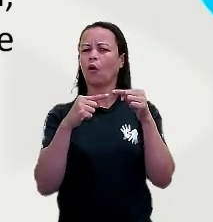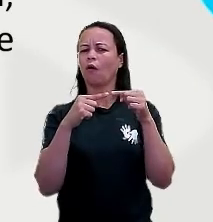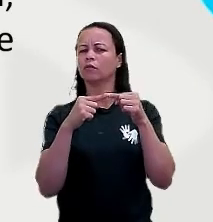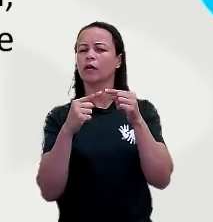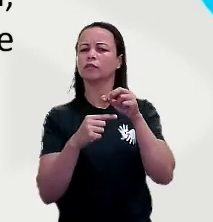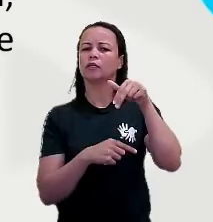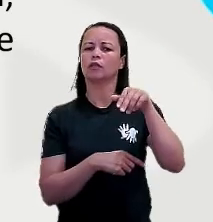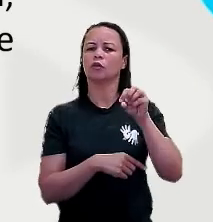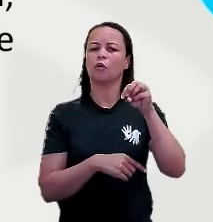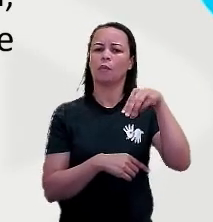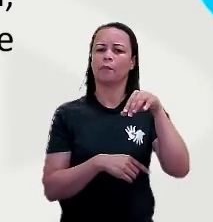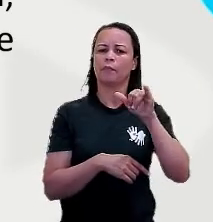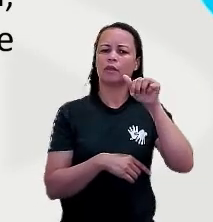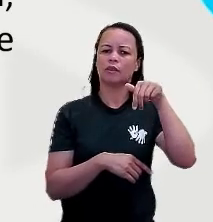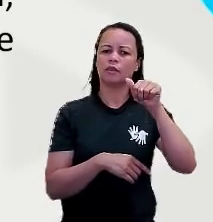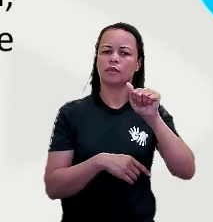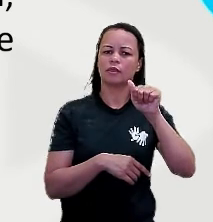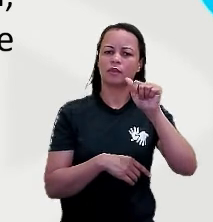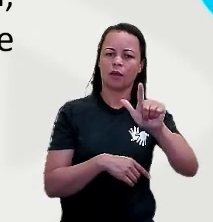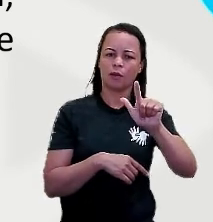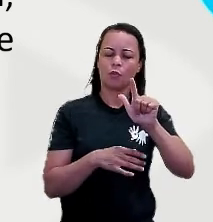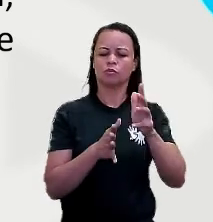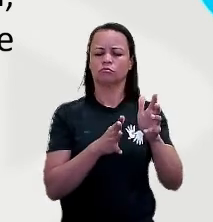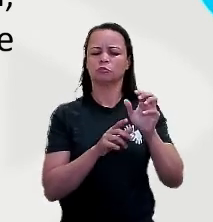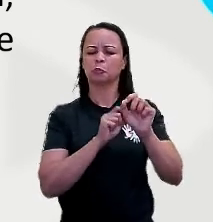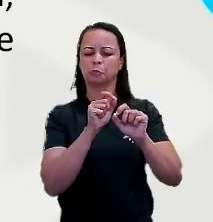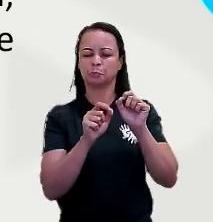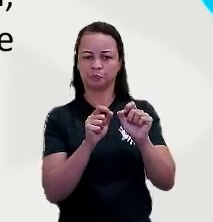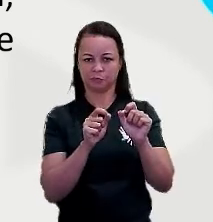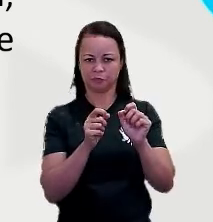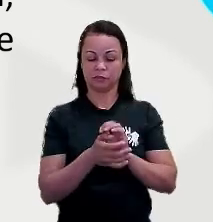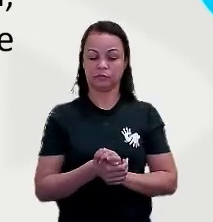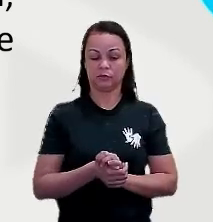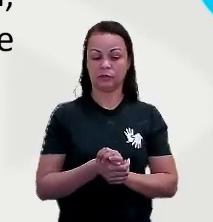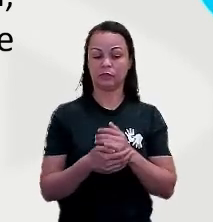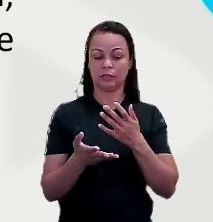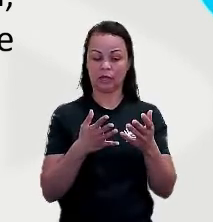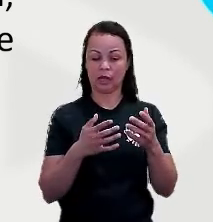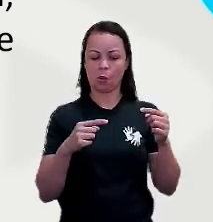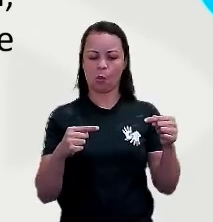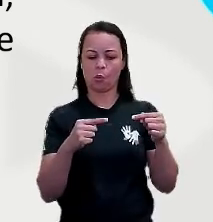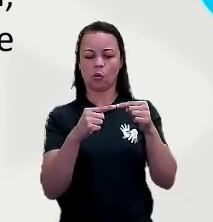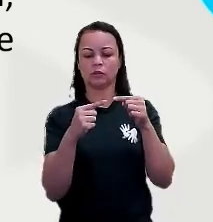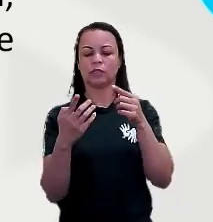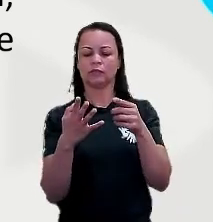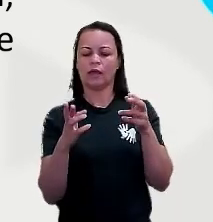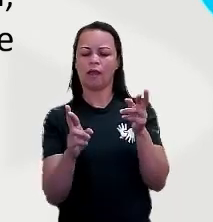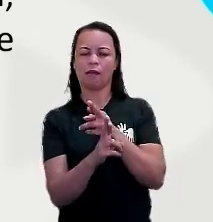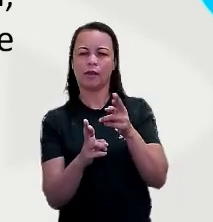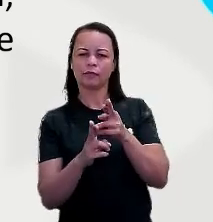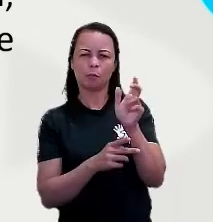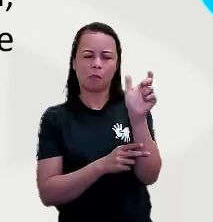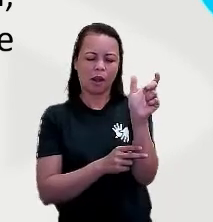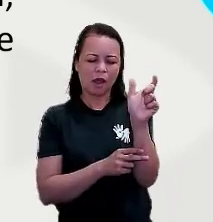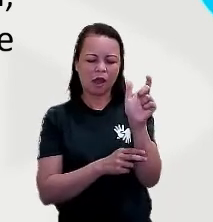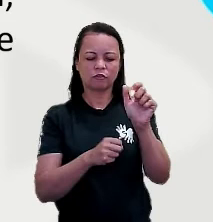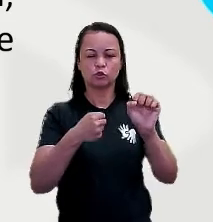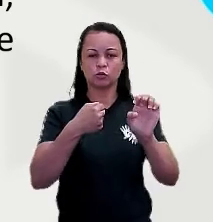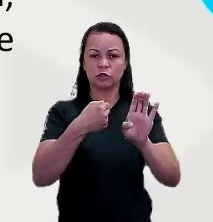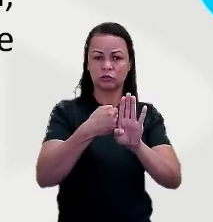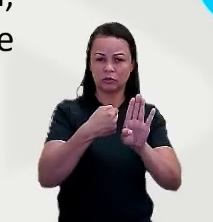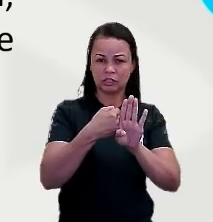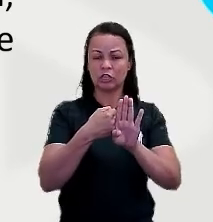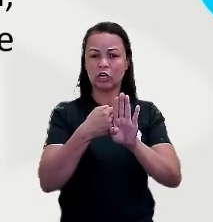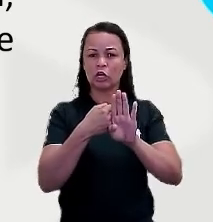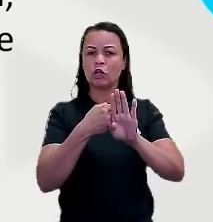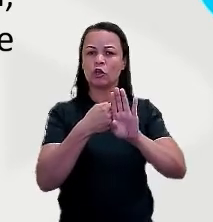nominal? Trata-se aí, ó, da relação entre palavras que garante que os substantivos concordem com os